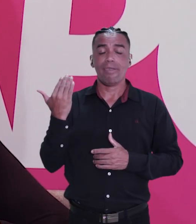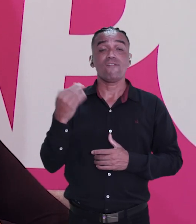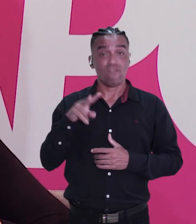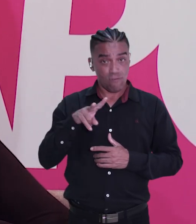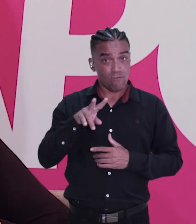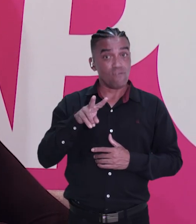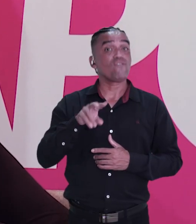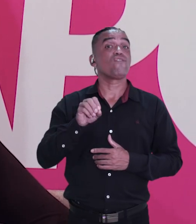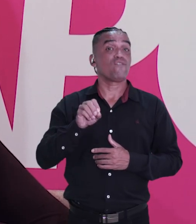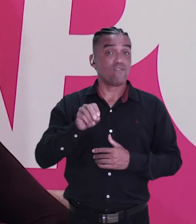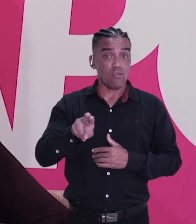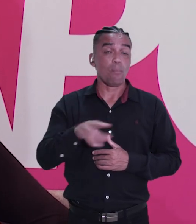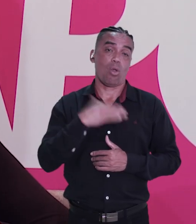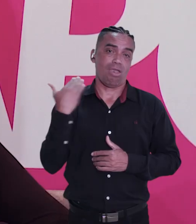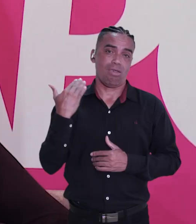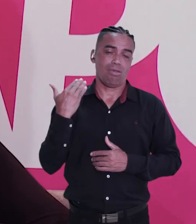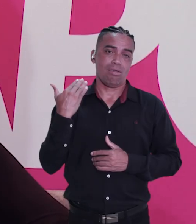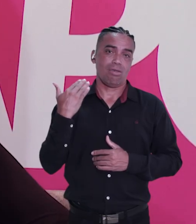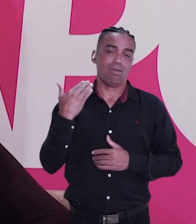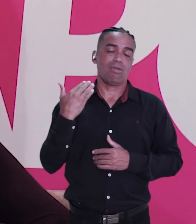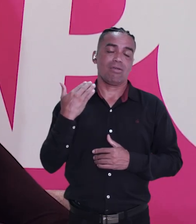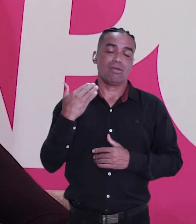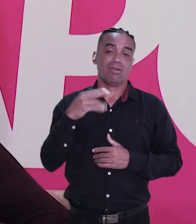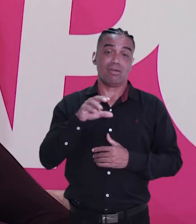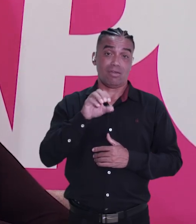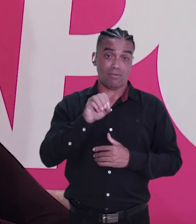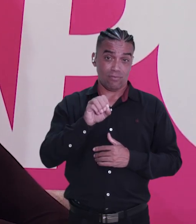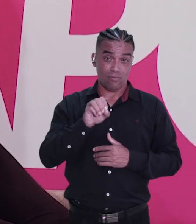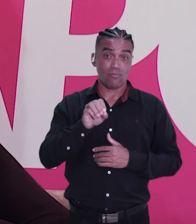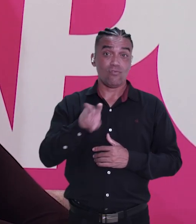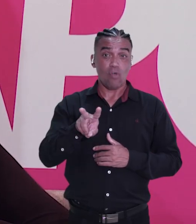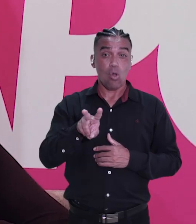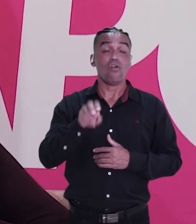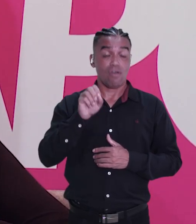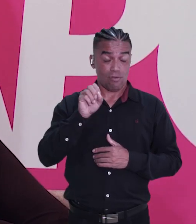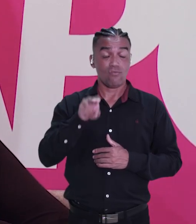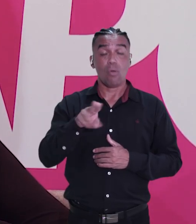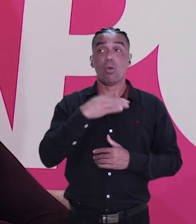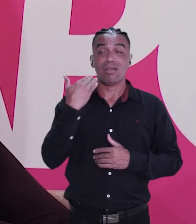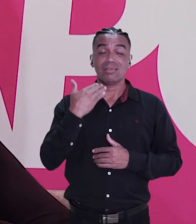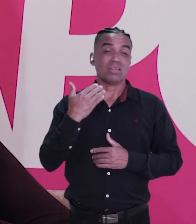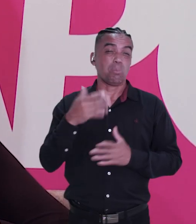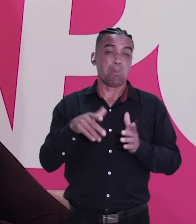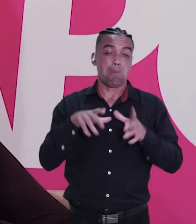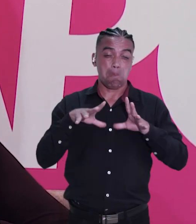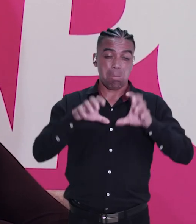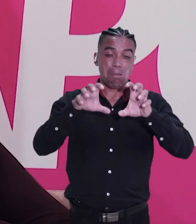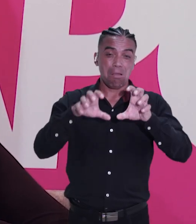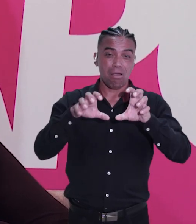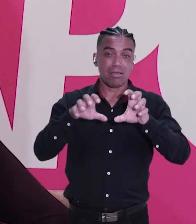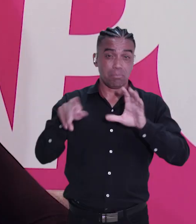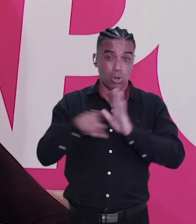morri, vou morrer, né? Não tem jeito. Ainda mais quando ouve a palavra metástase. E o Rui, quando